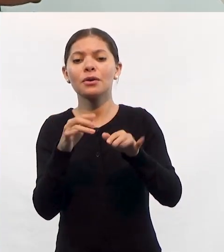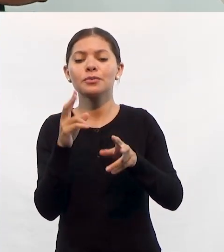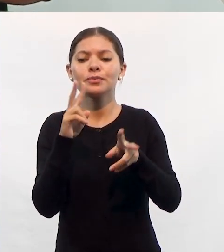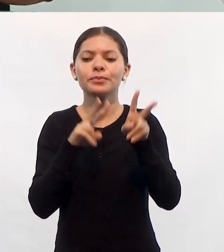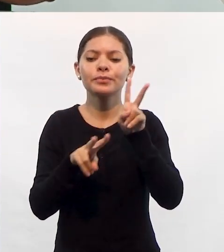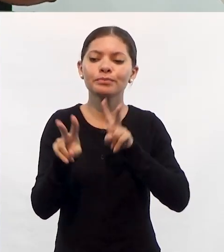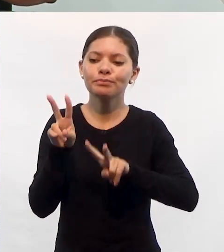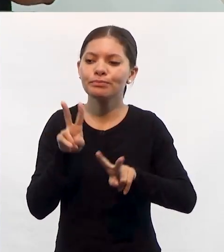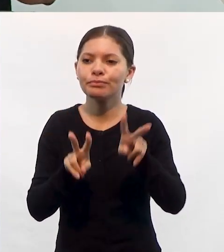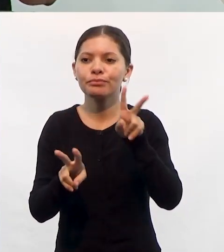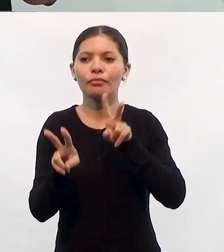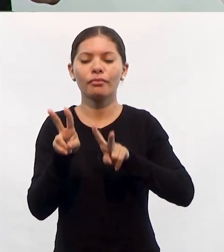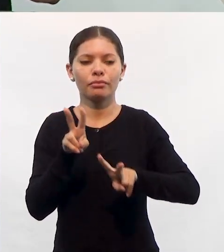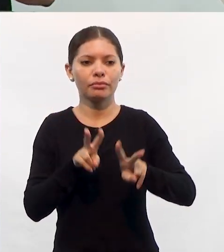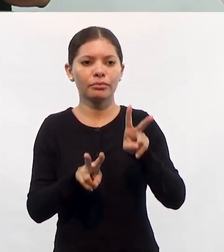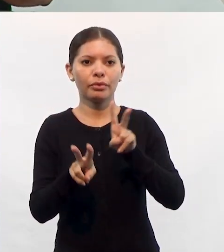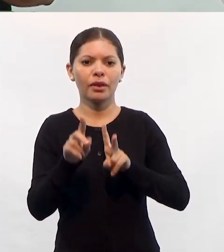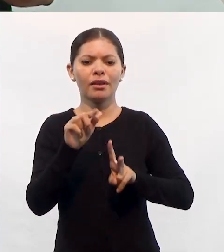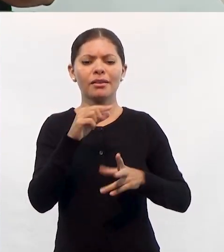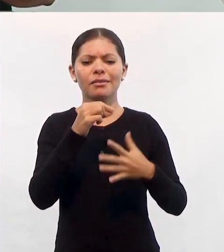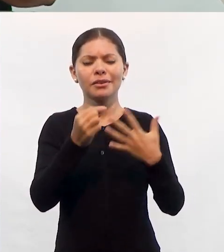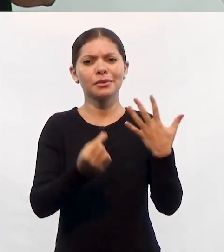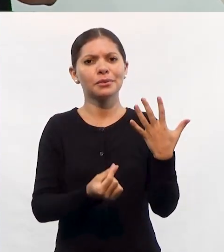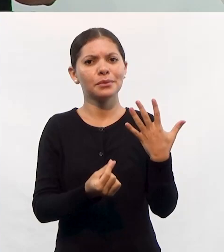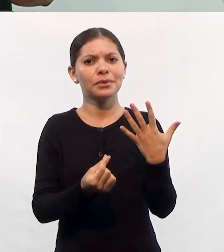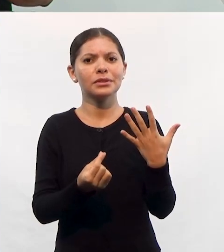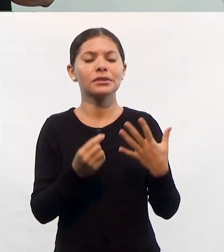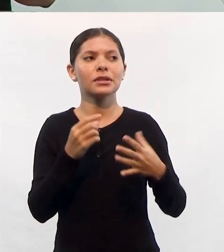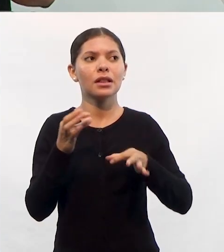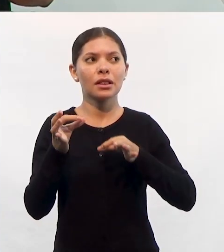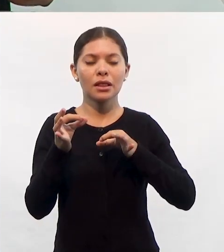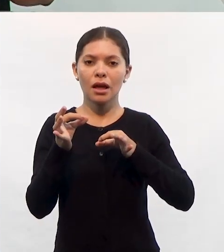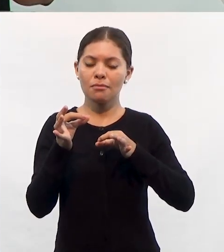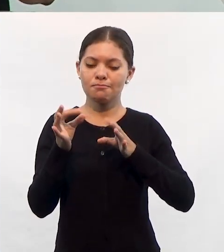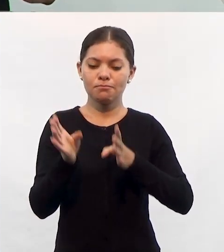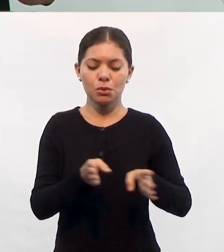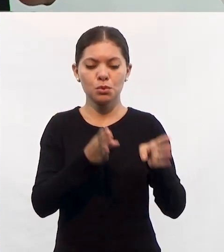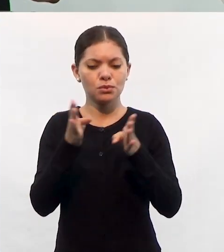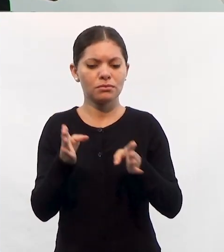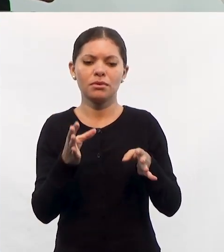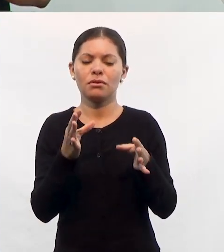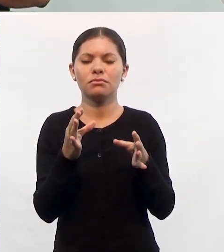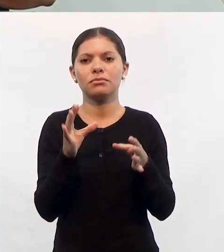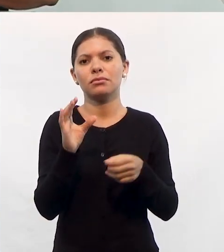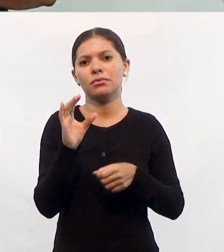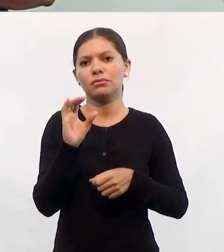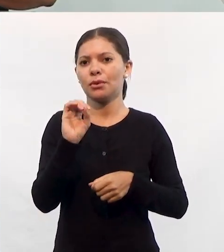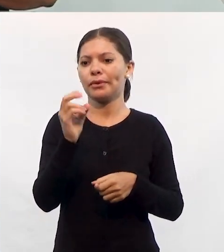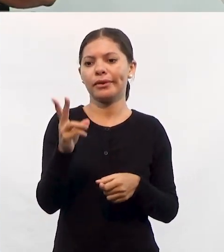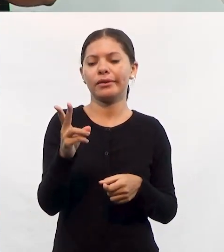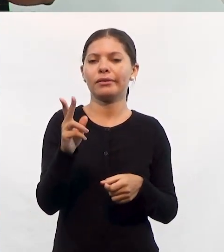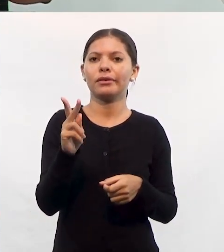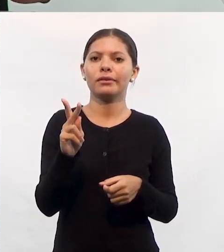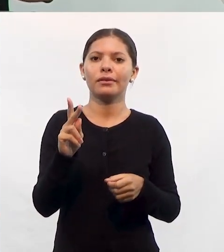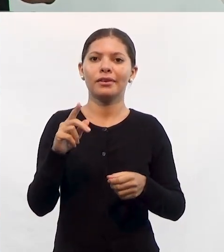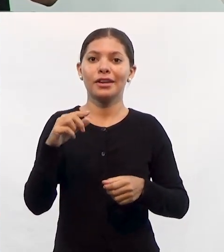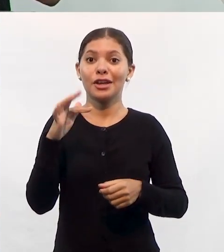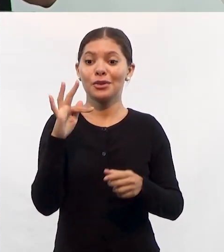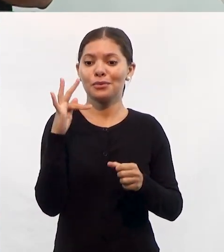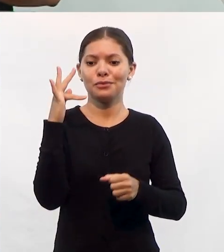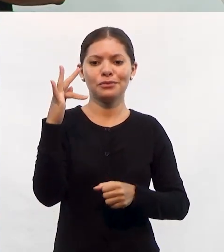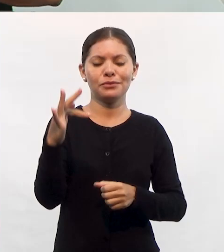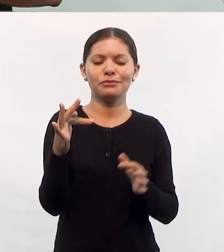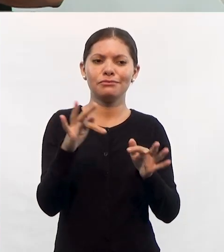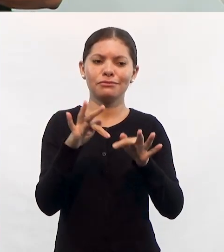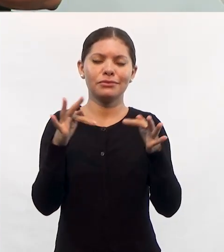verificar se esses fatores da produção estão sendo adequados porque lá no final eu já